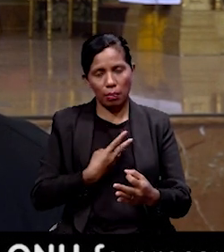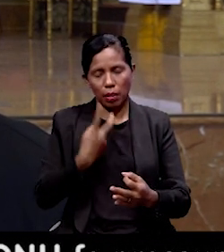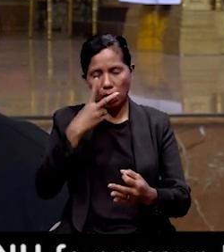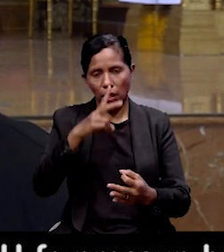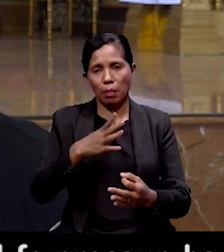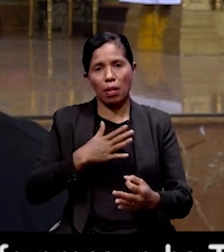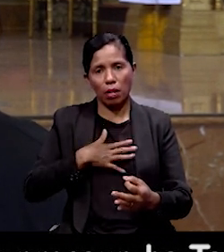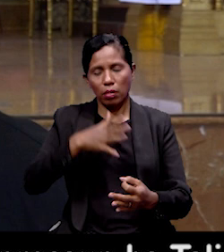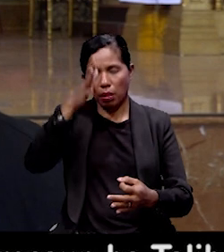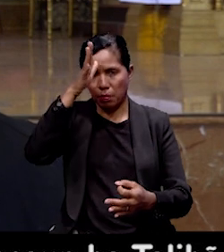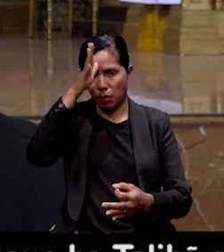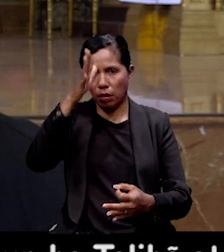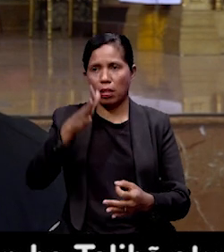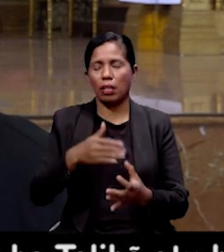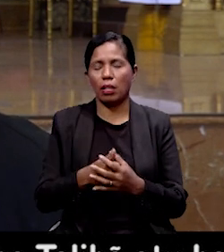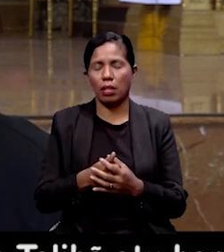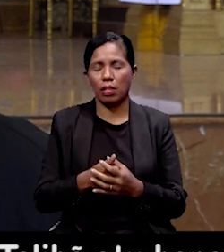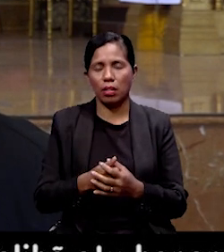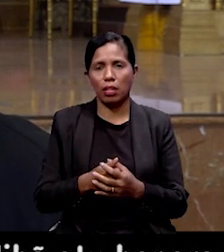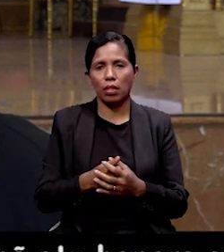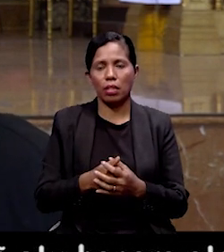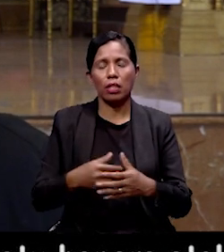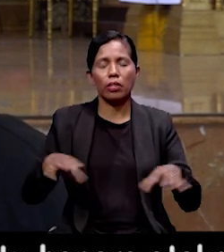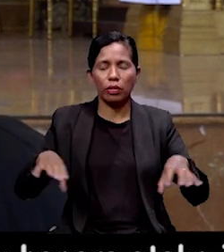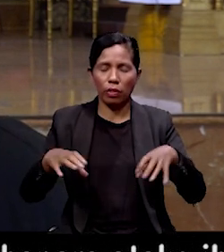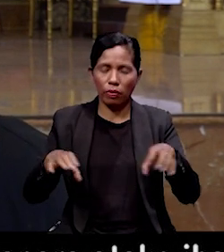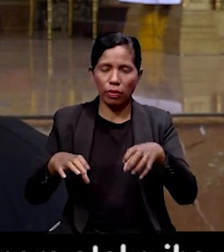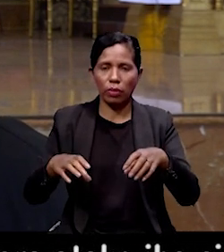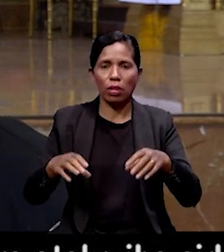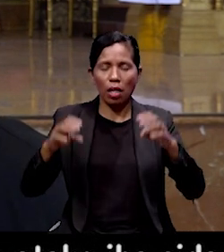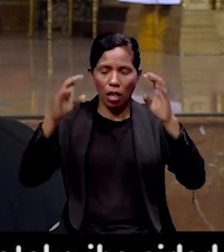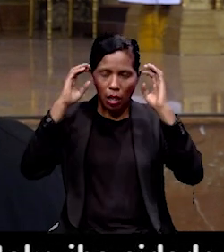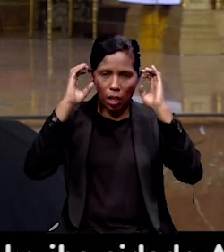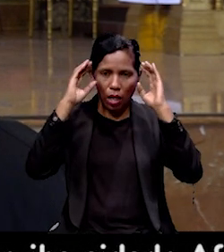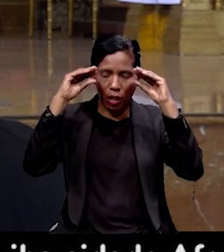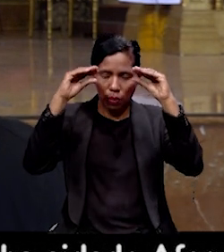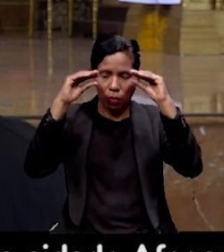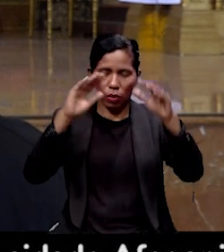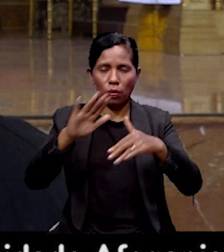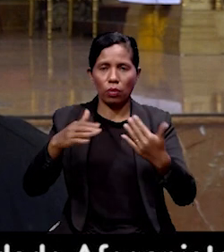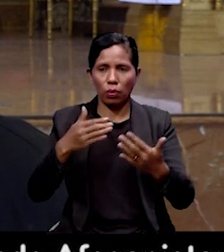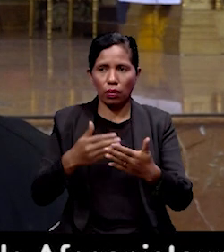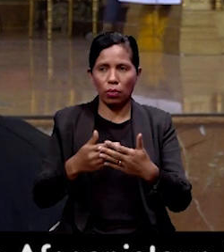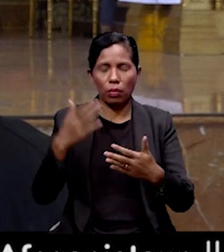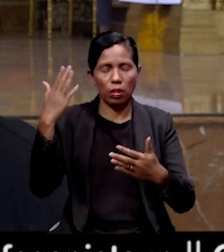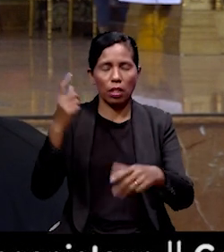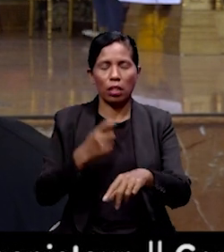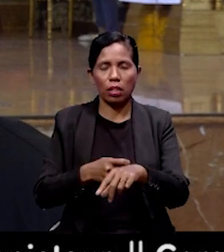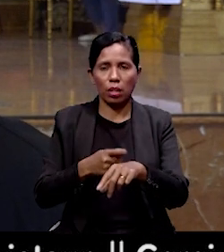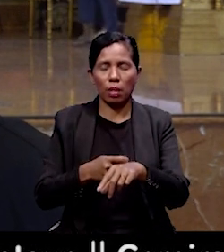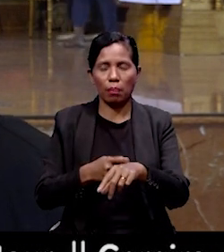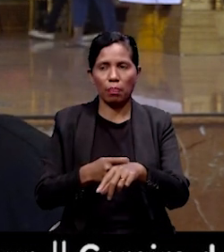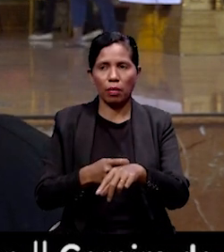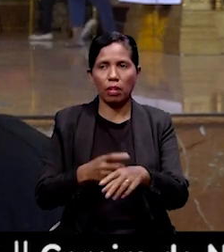nia alau no ni dedicação tomak ahu keras nia iha tempo wahira ni